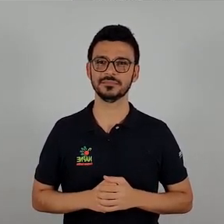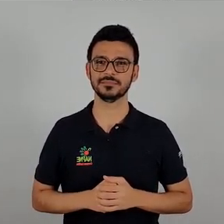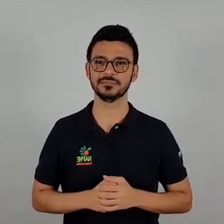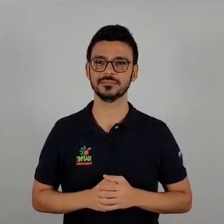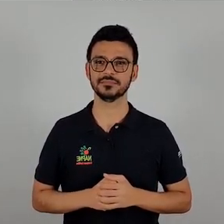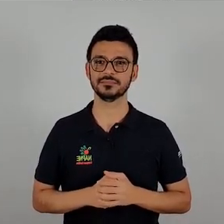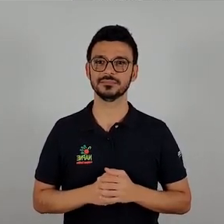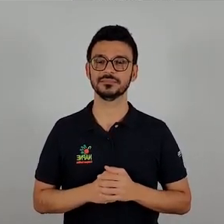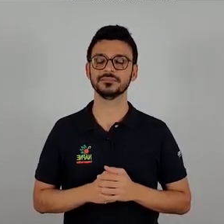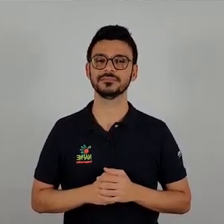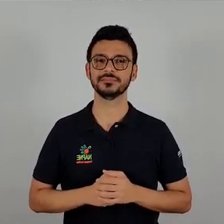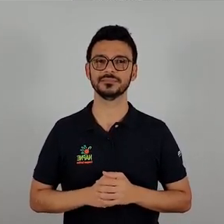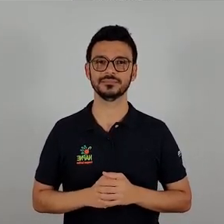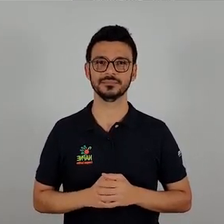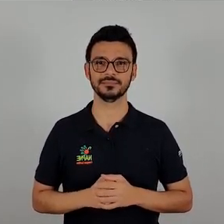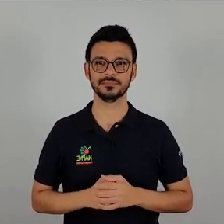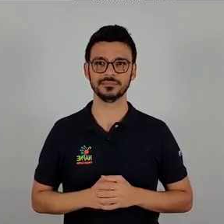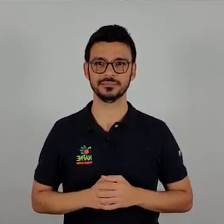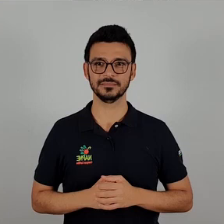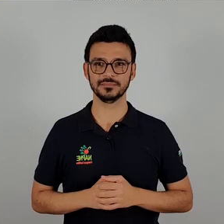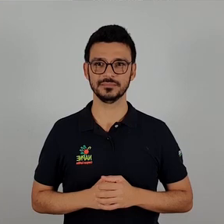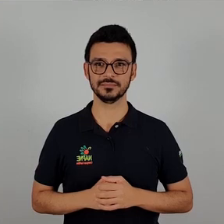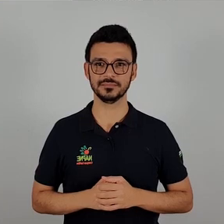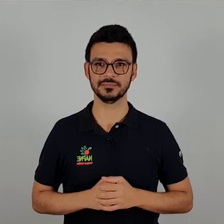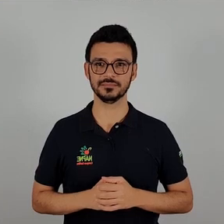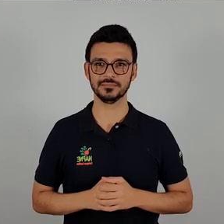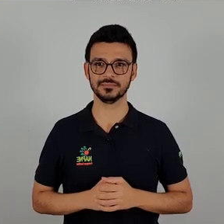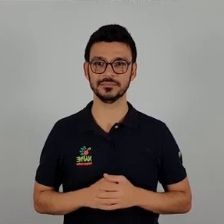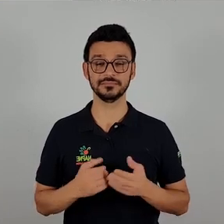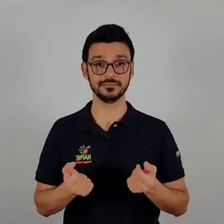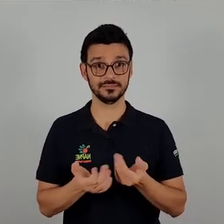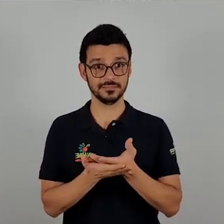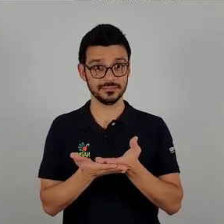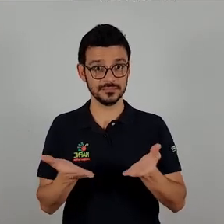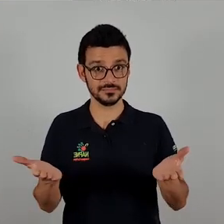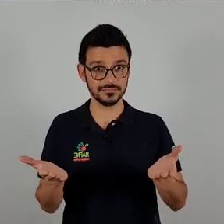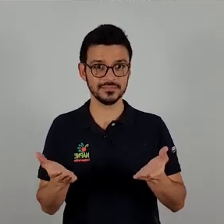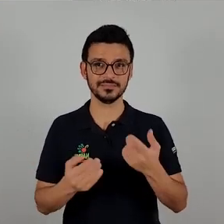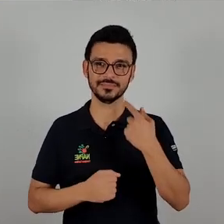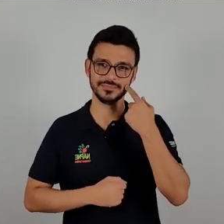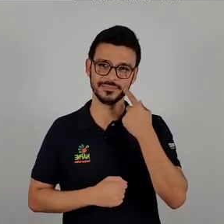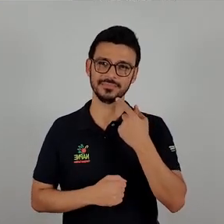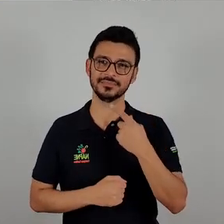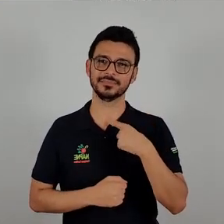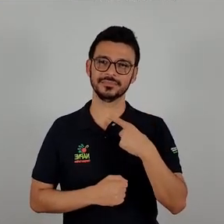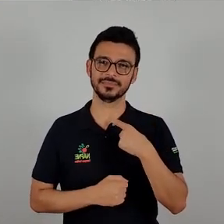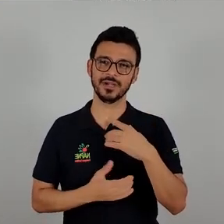são situações assim que a gente nunca tem uma regra a seguir, né? Animais de tudo quanto é